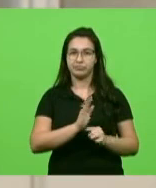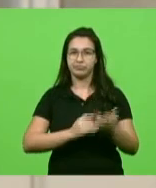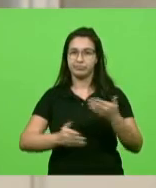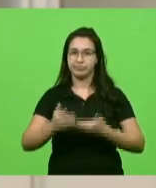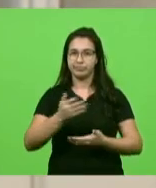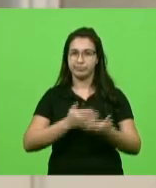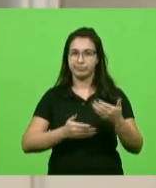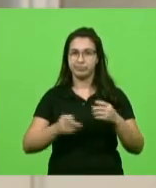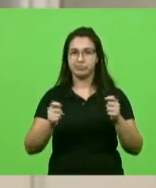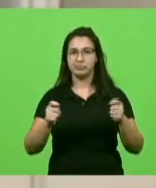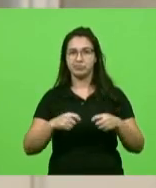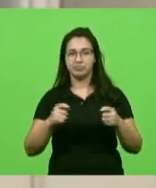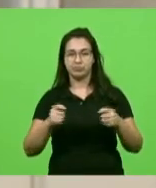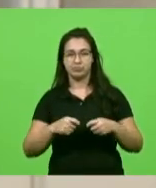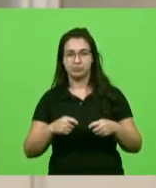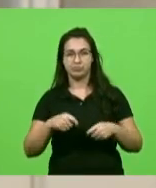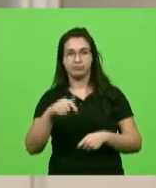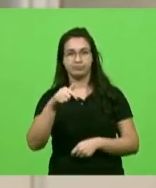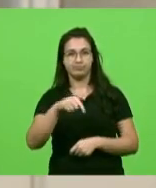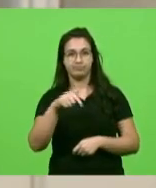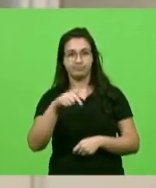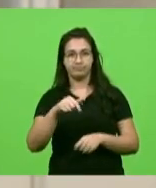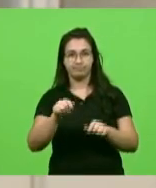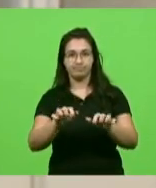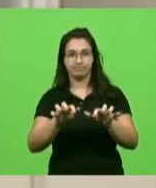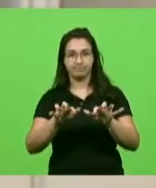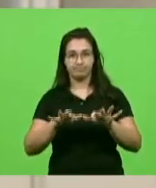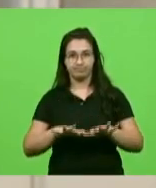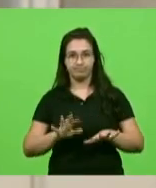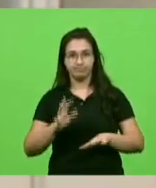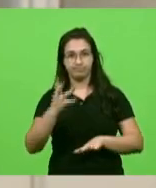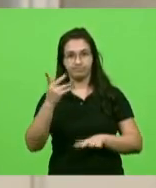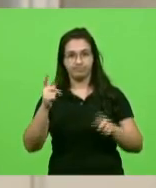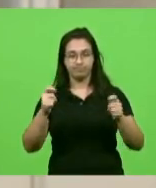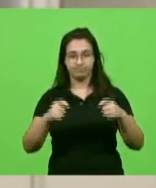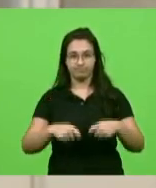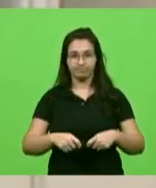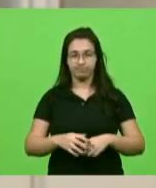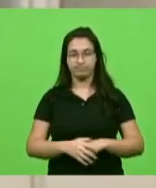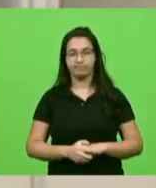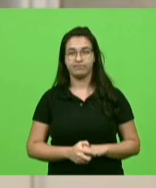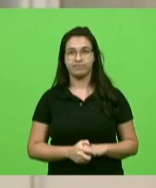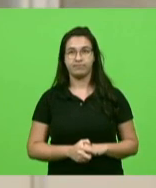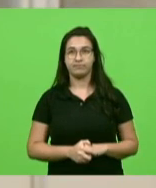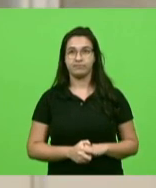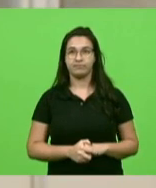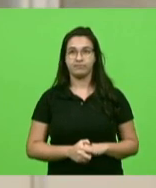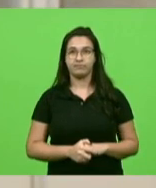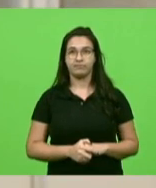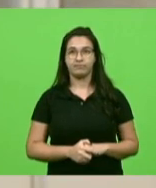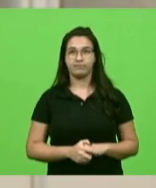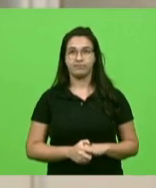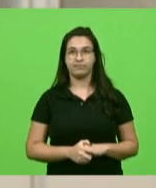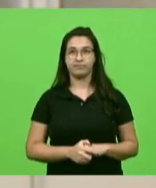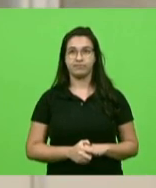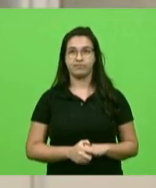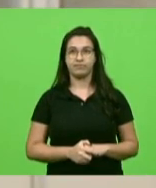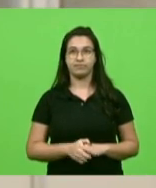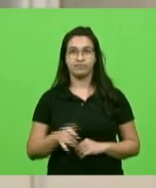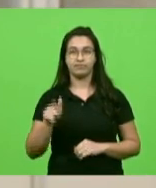realização este dessa seção igualmente também